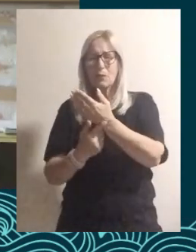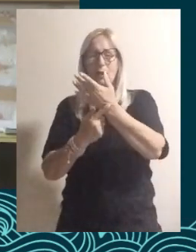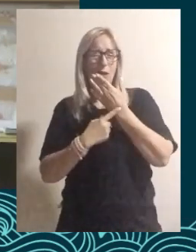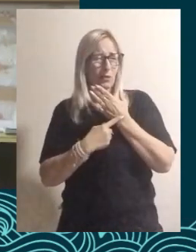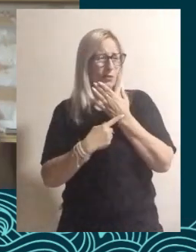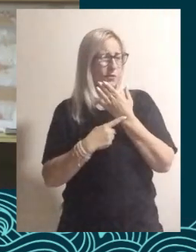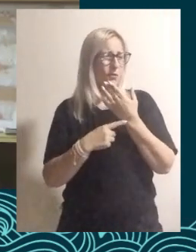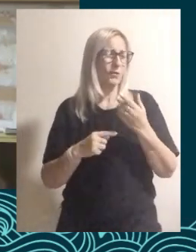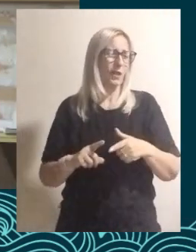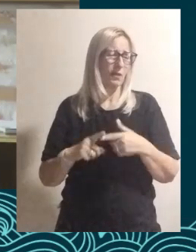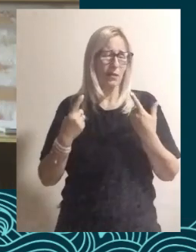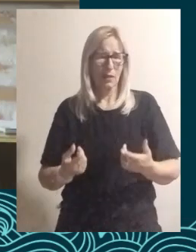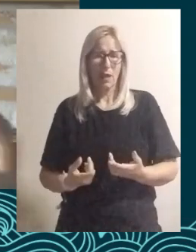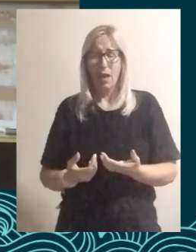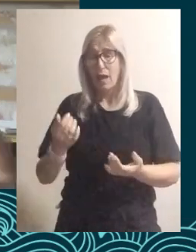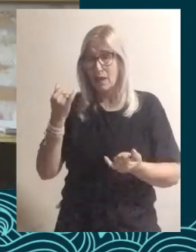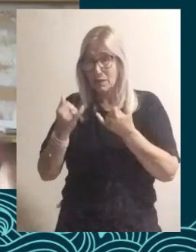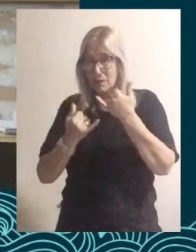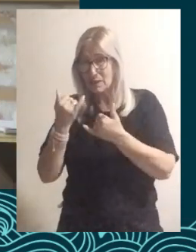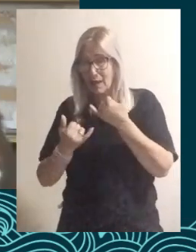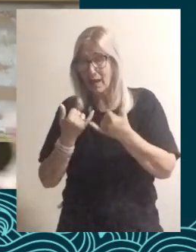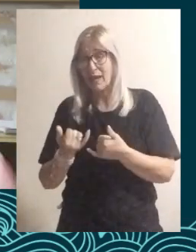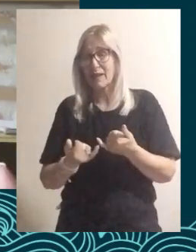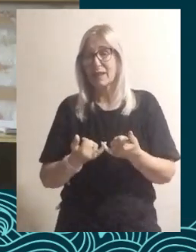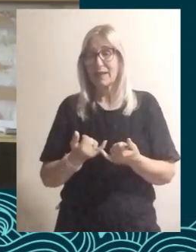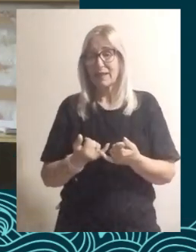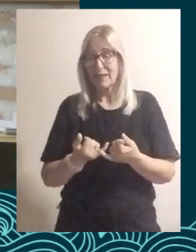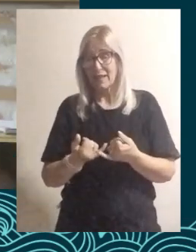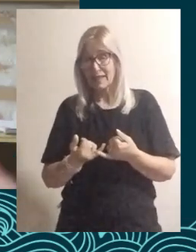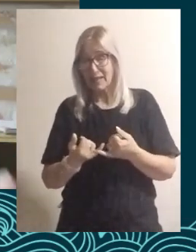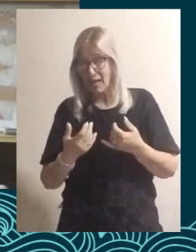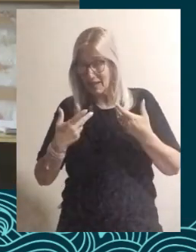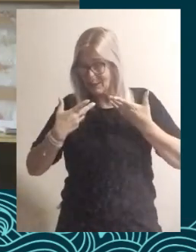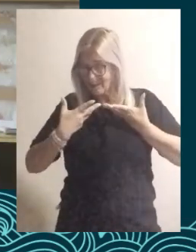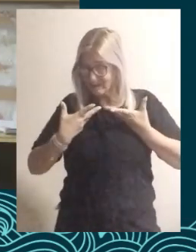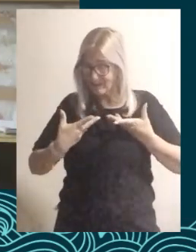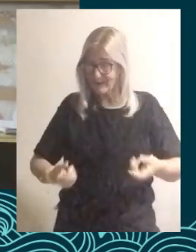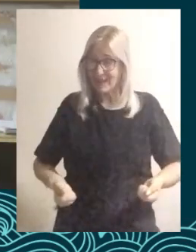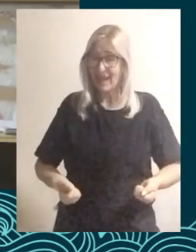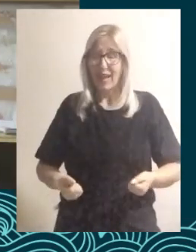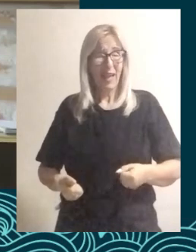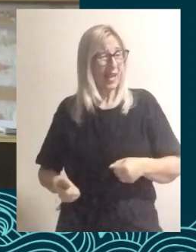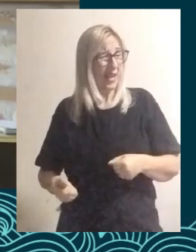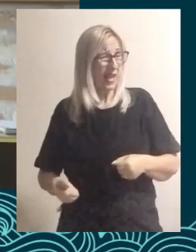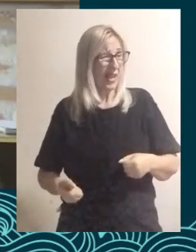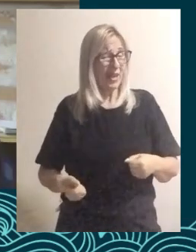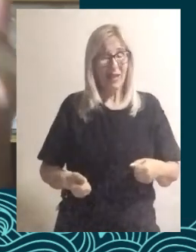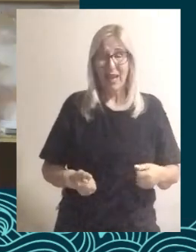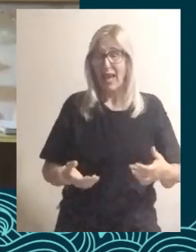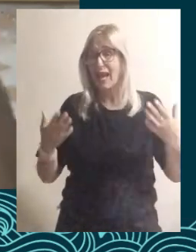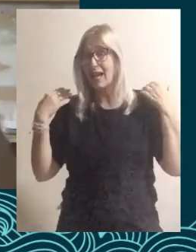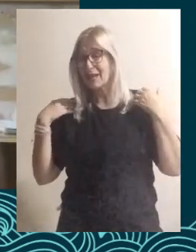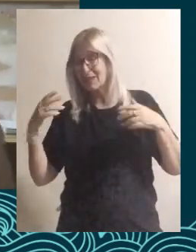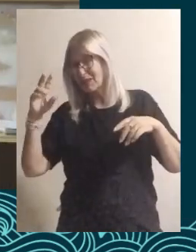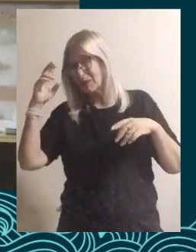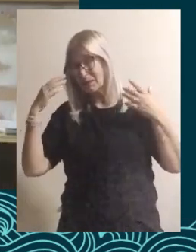com as amigas, porque, nossa, eu precisava de um momento, a gente brinca que é de descarregar a mochila, né? Então, eu te chamo